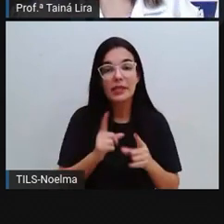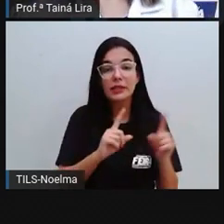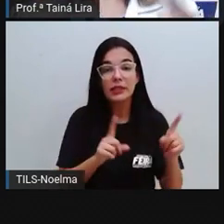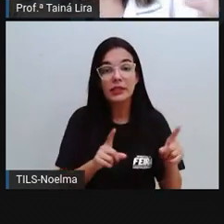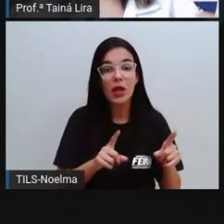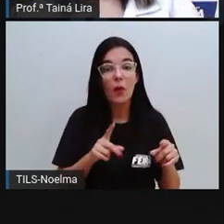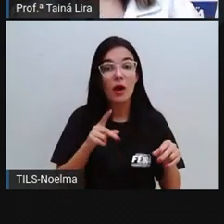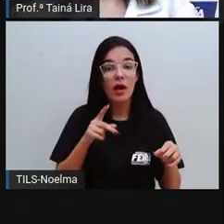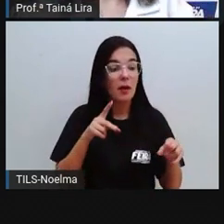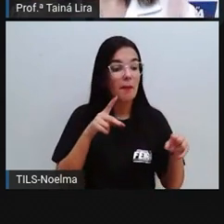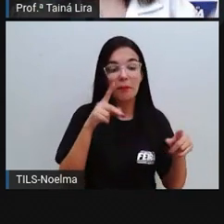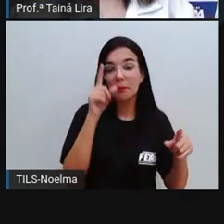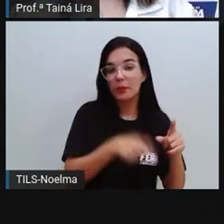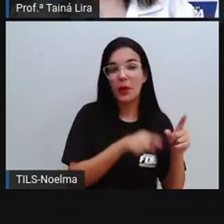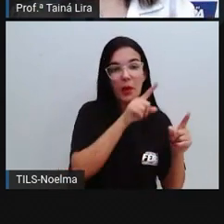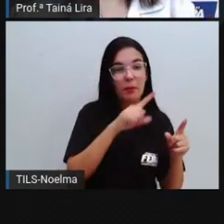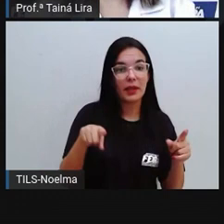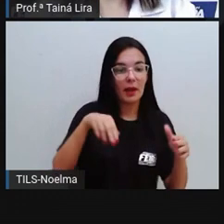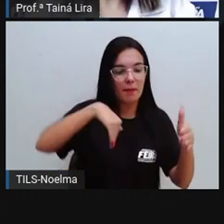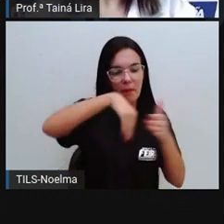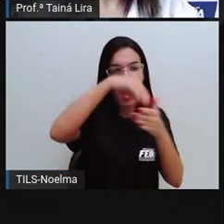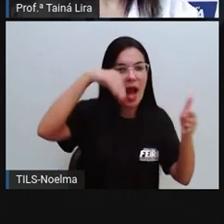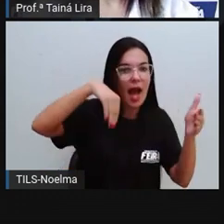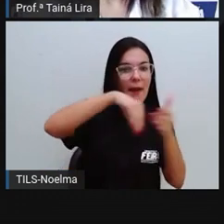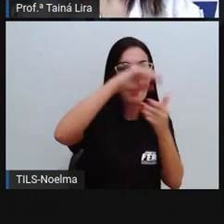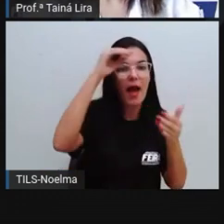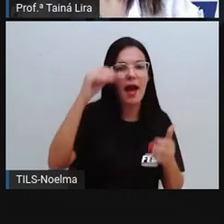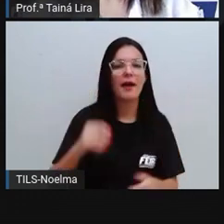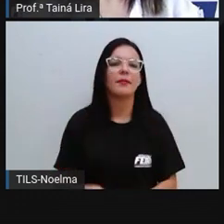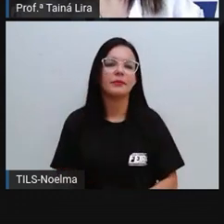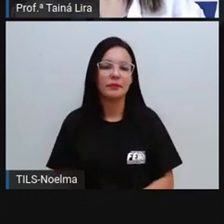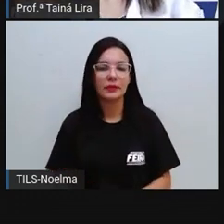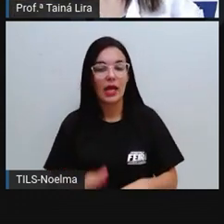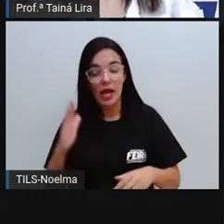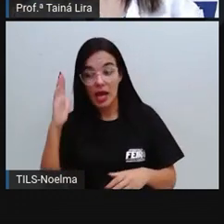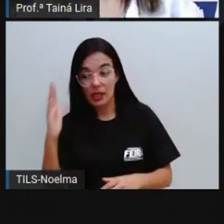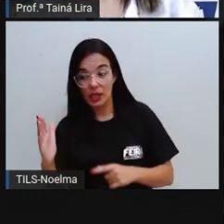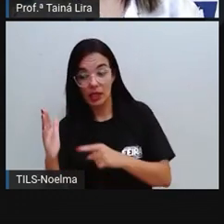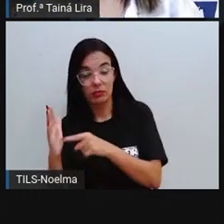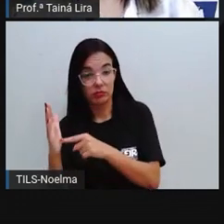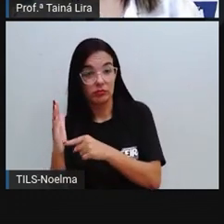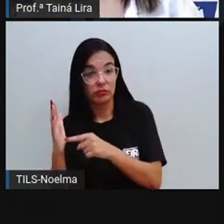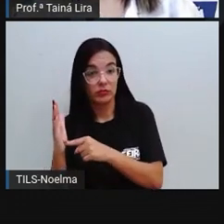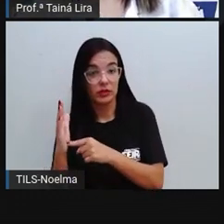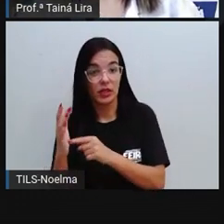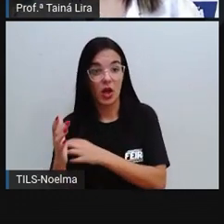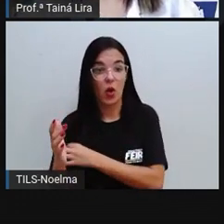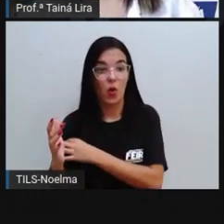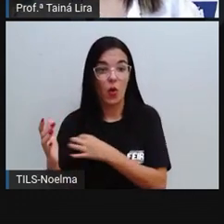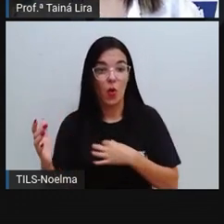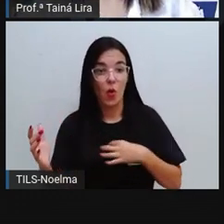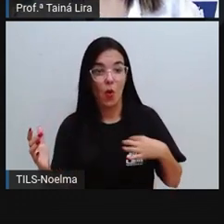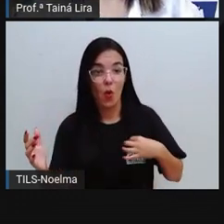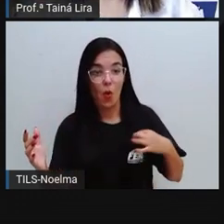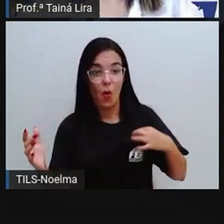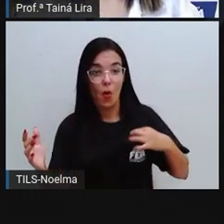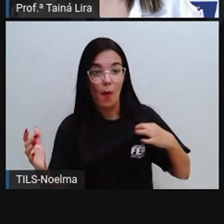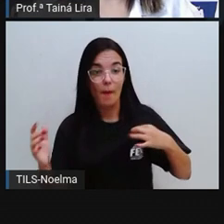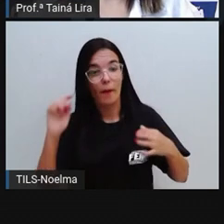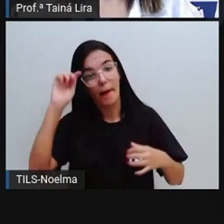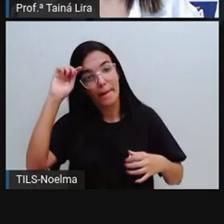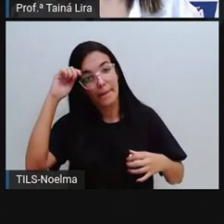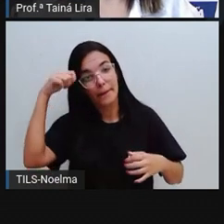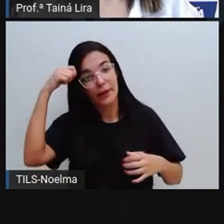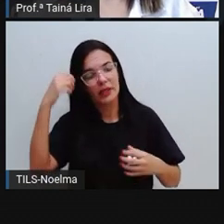impedisse ali de jogar e marcar os gols, tá bom? Já os jogadores aqui do time Lutadores